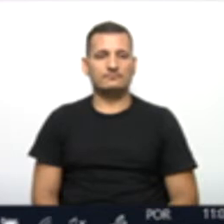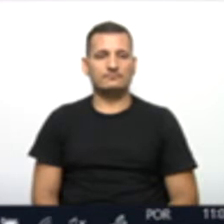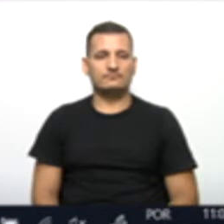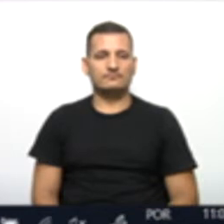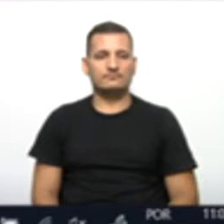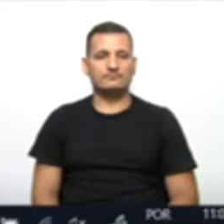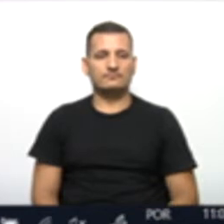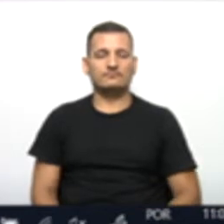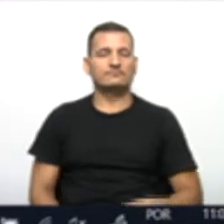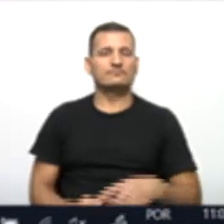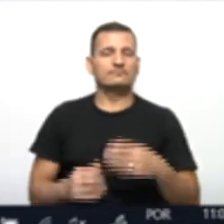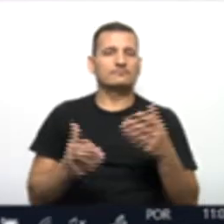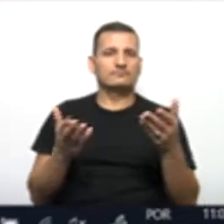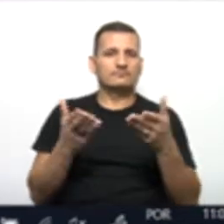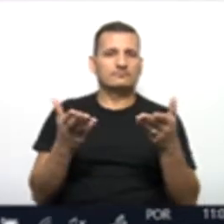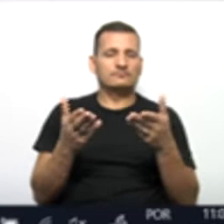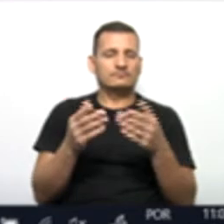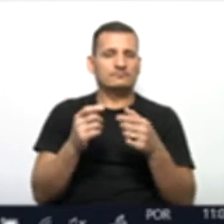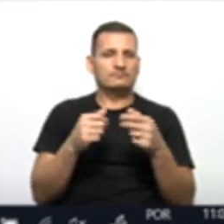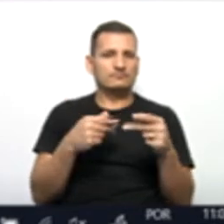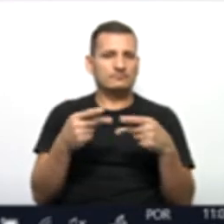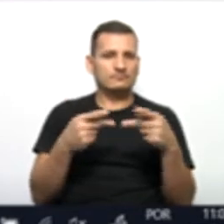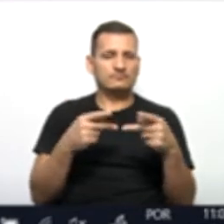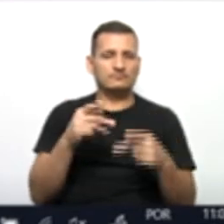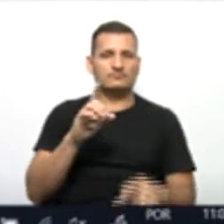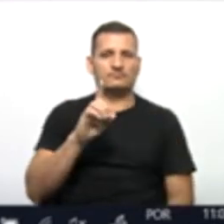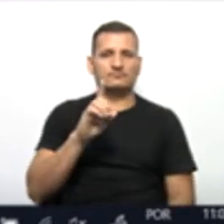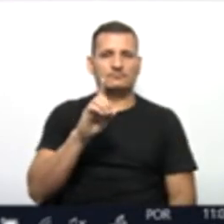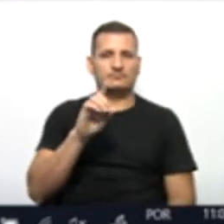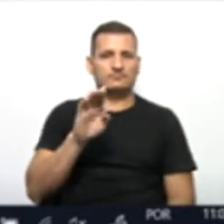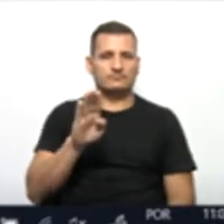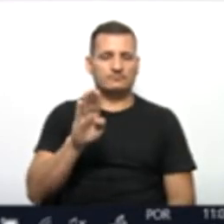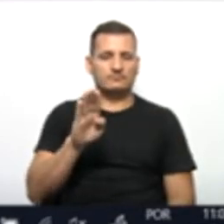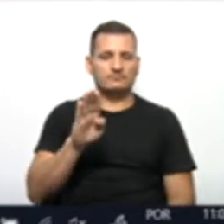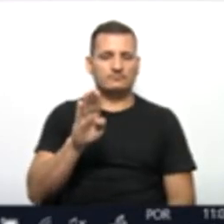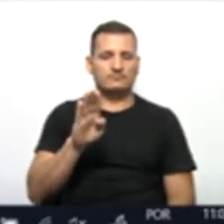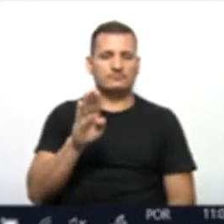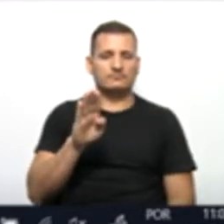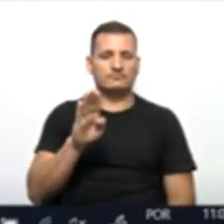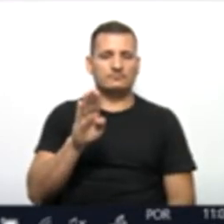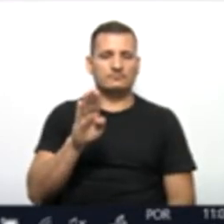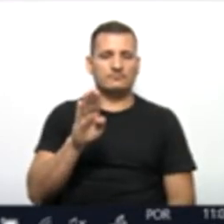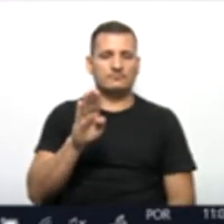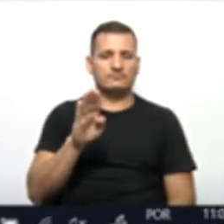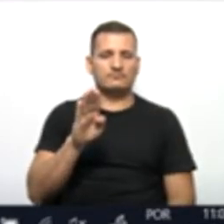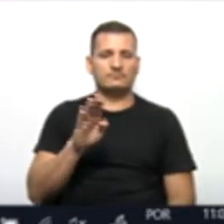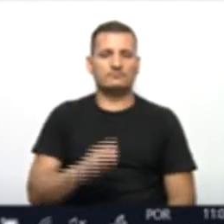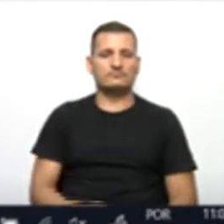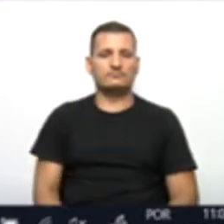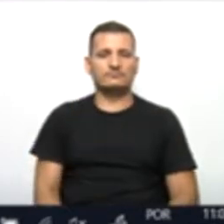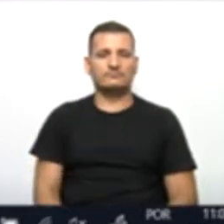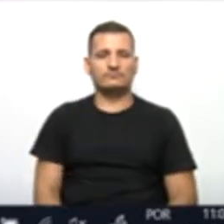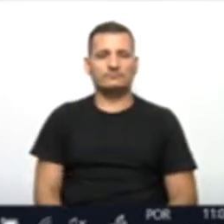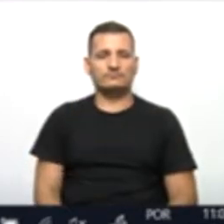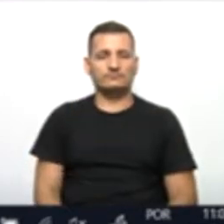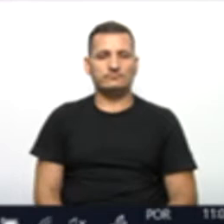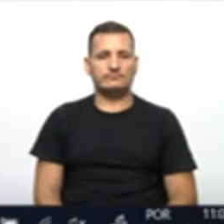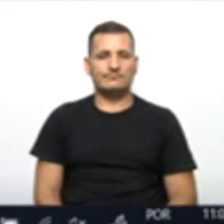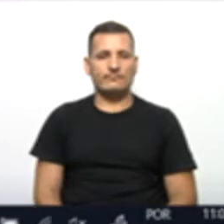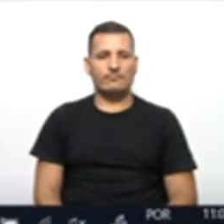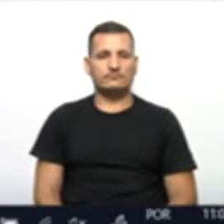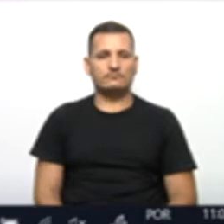projeto bb flec certo nós vamos abrir que o nosso projeto que já está aberto no